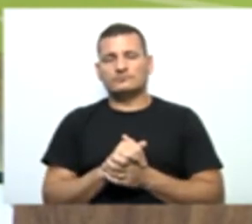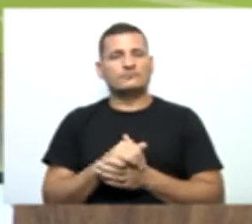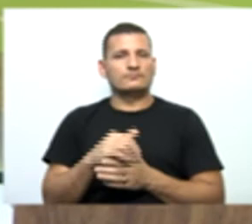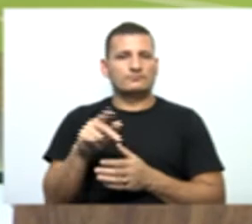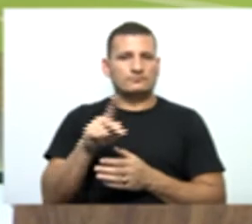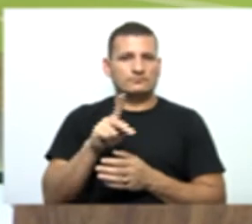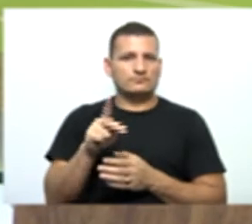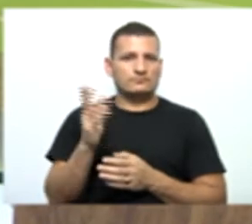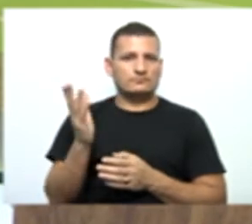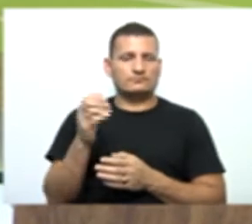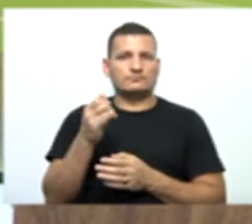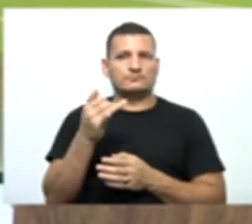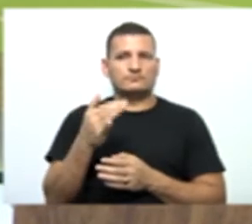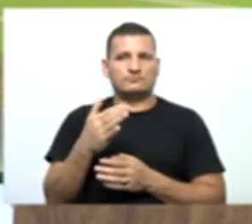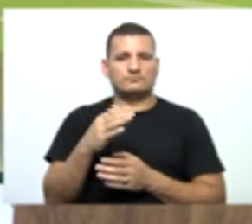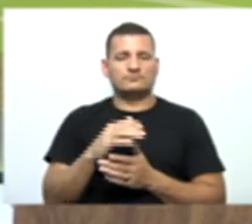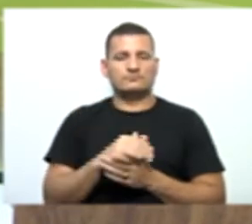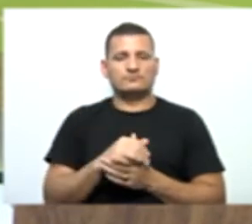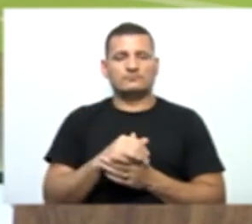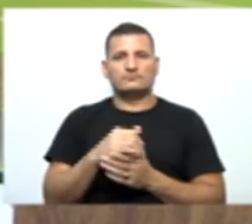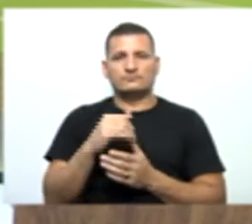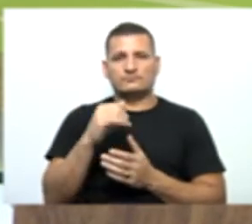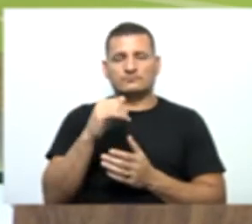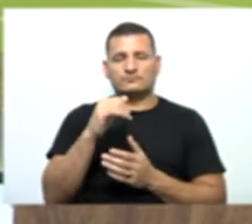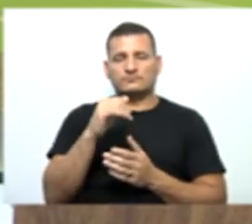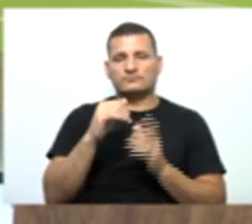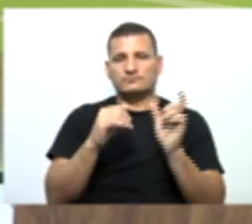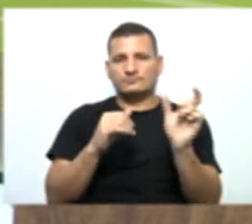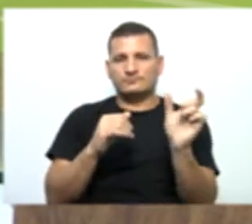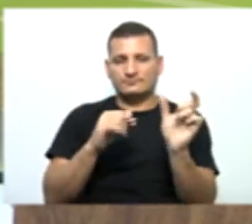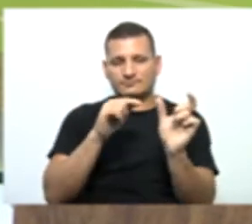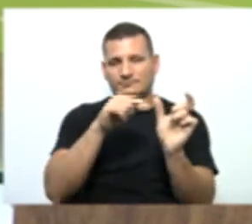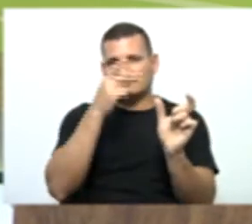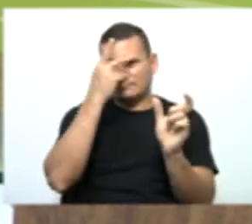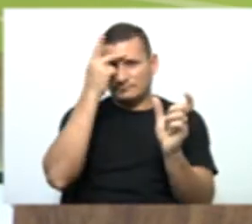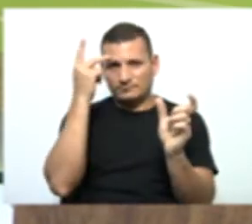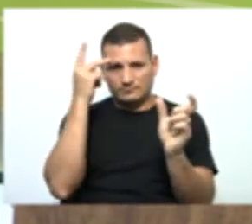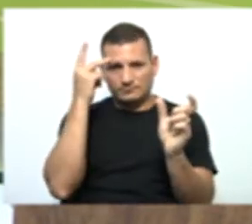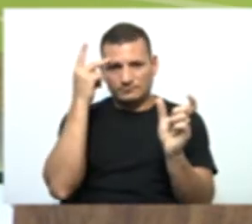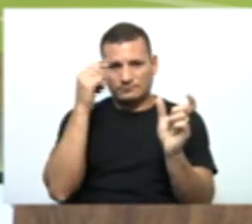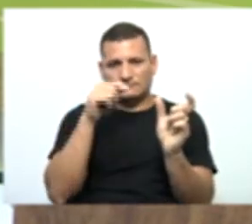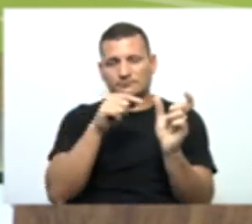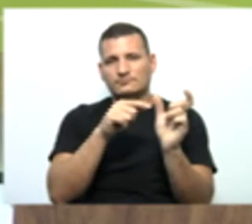Alan exemplificou, a classe pessoa, ela no programa